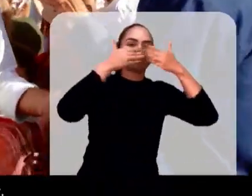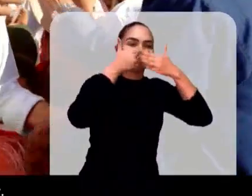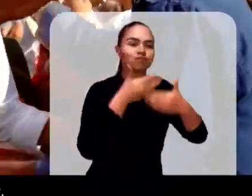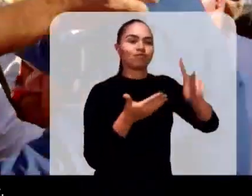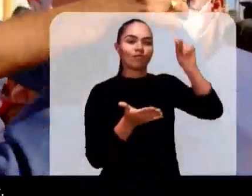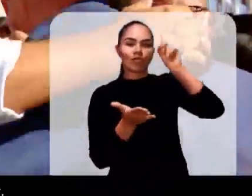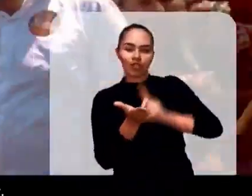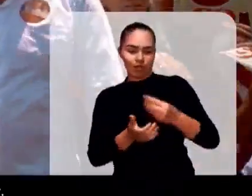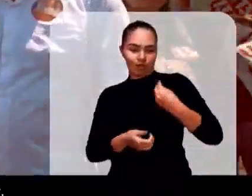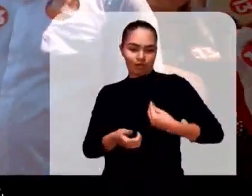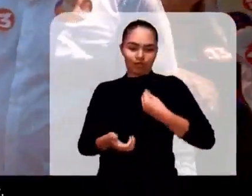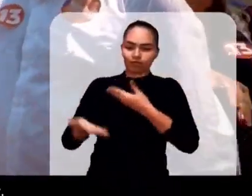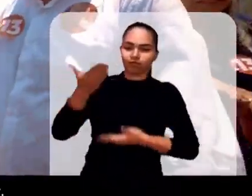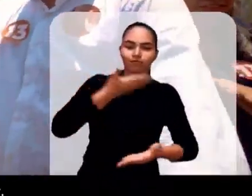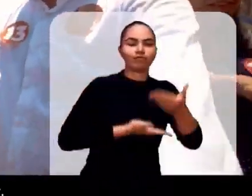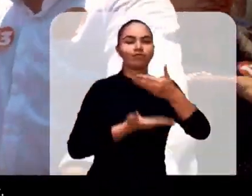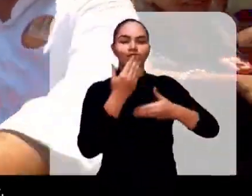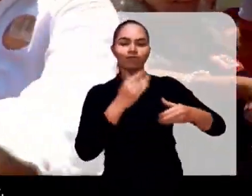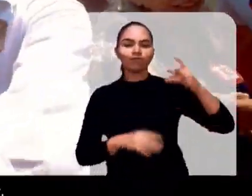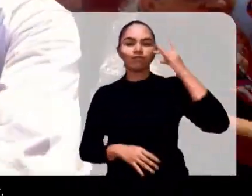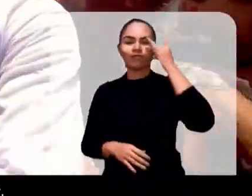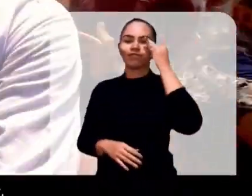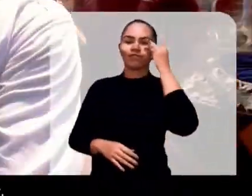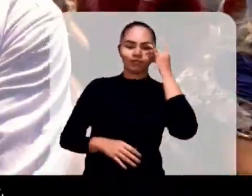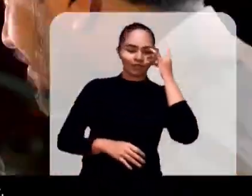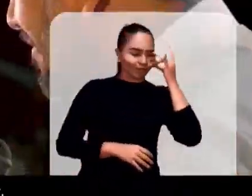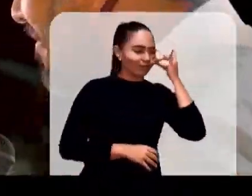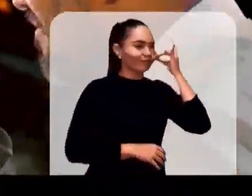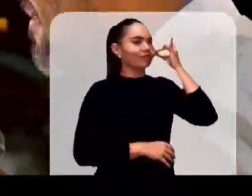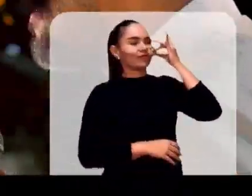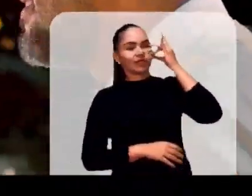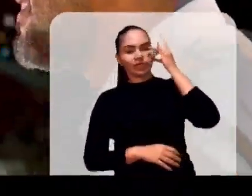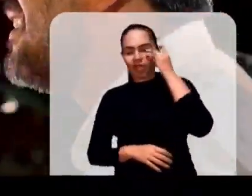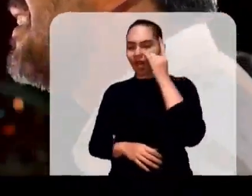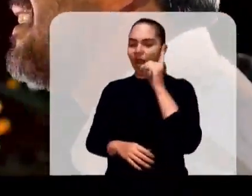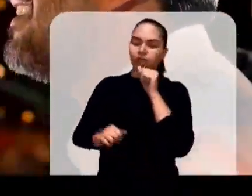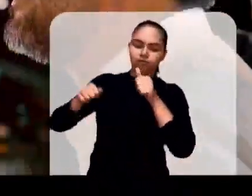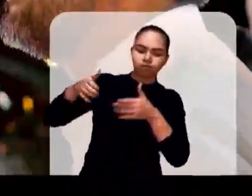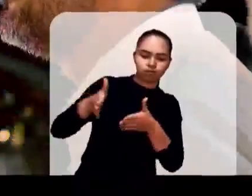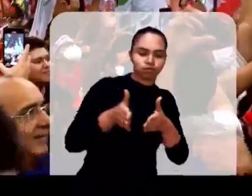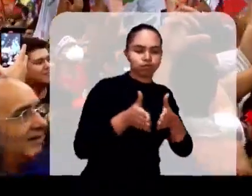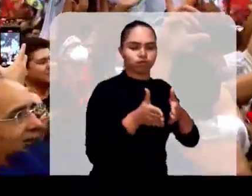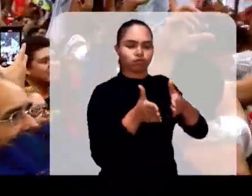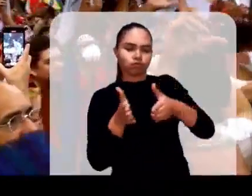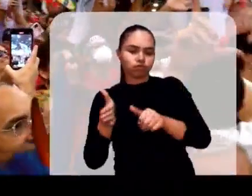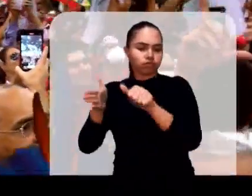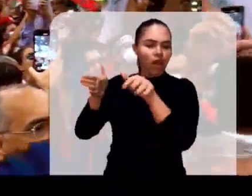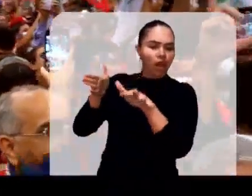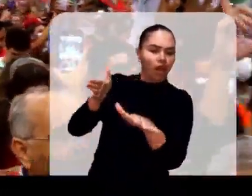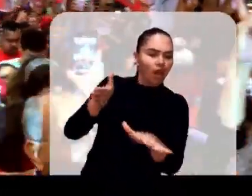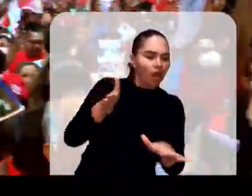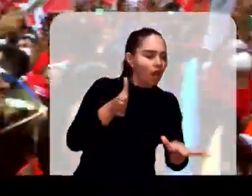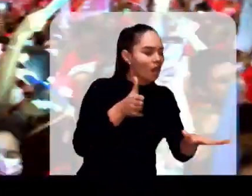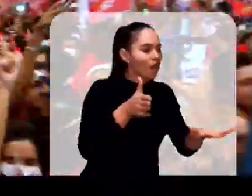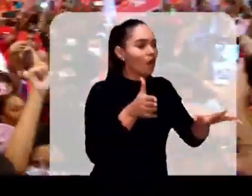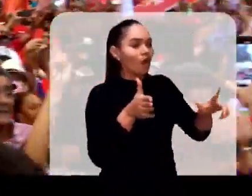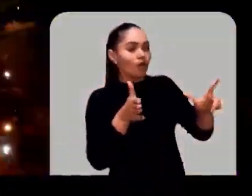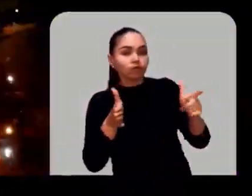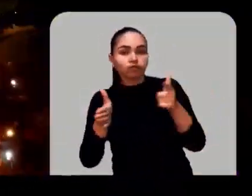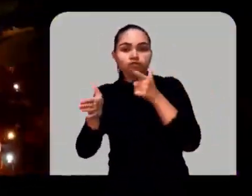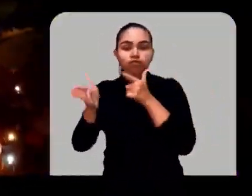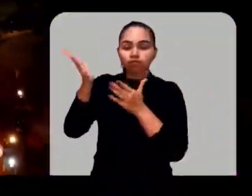Juntos pra sonhar, juntos pra fazer. Como um rio que corre pro